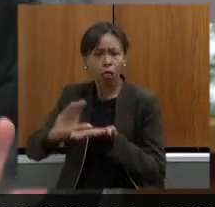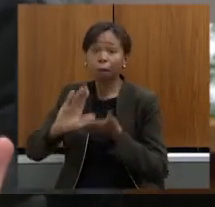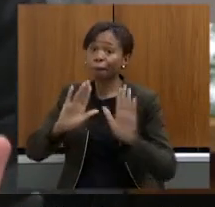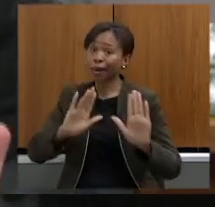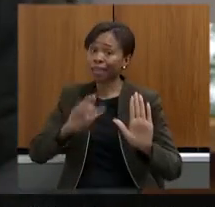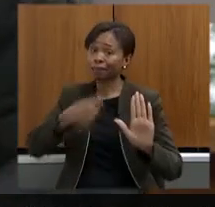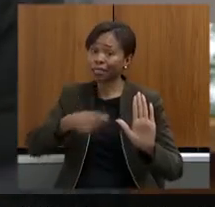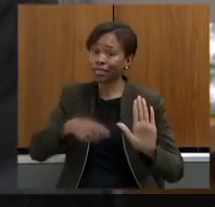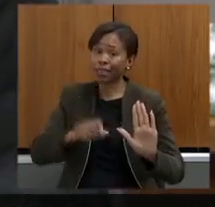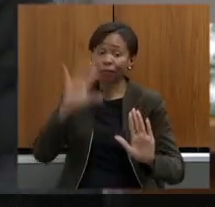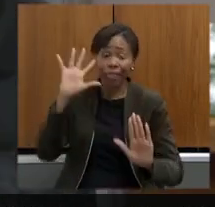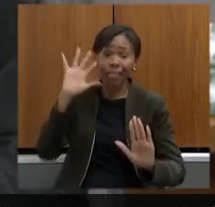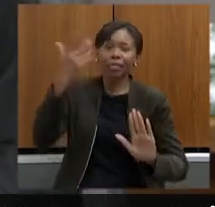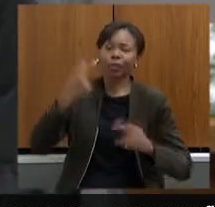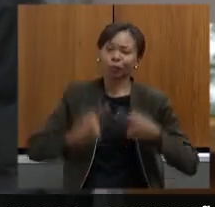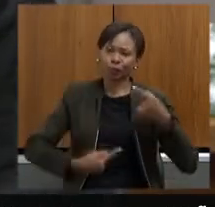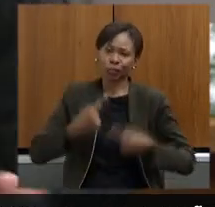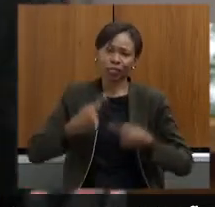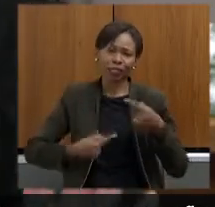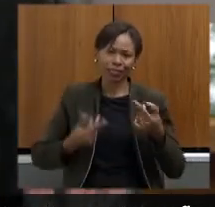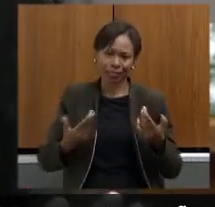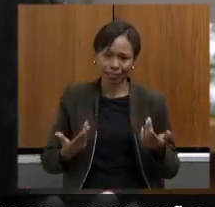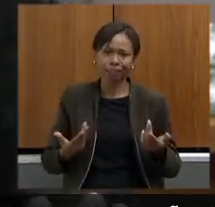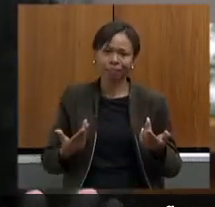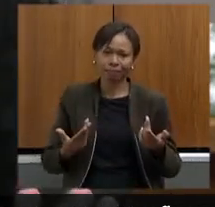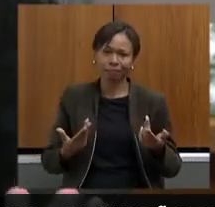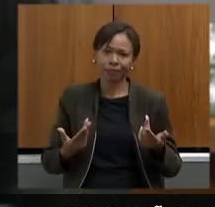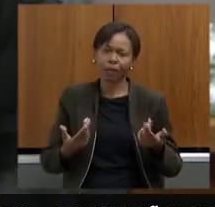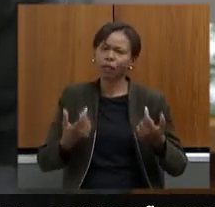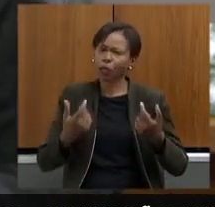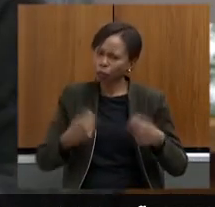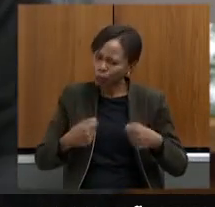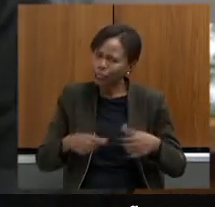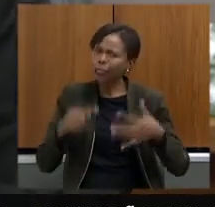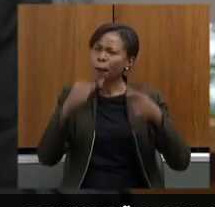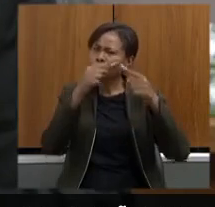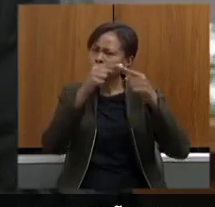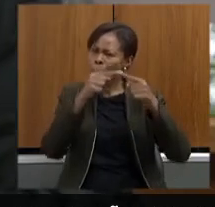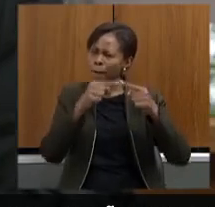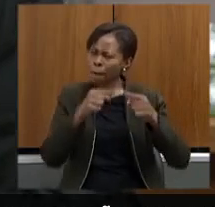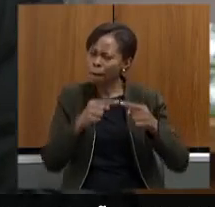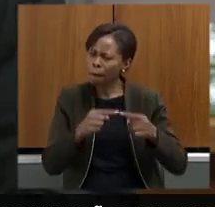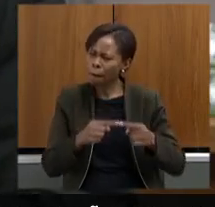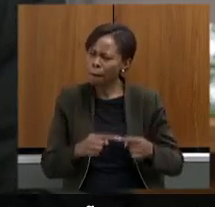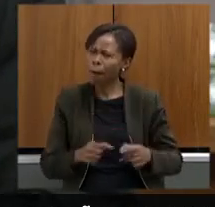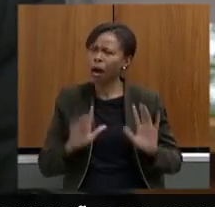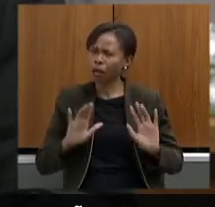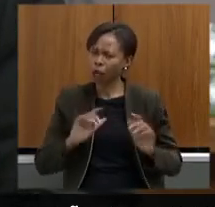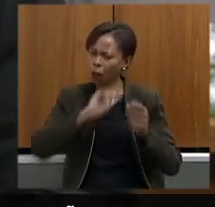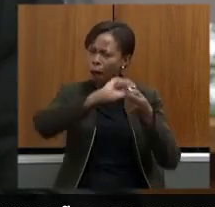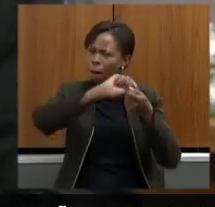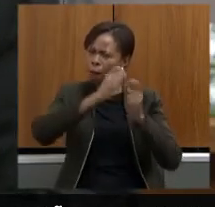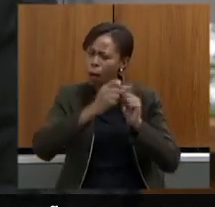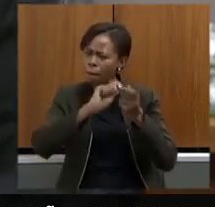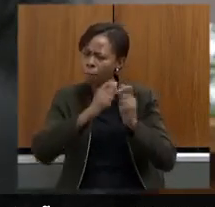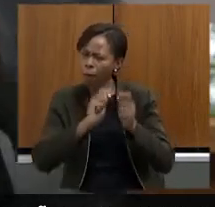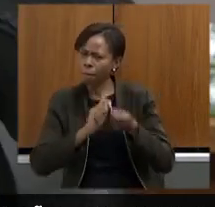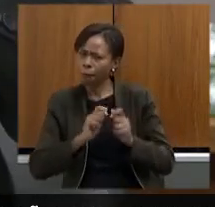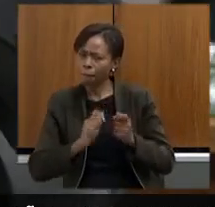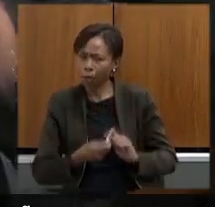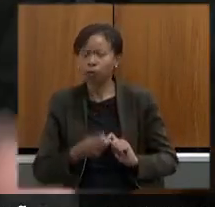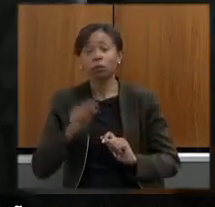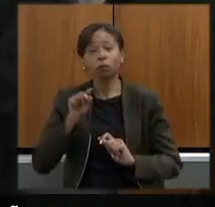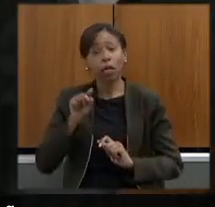então acho que tá as coisas têm que ser mais concatenadas e esse debate da Adesão Inclusive a importante